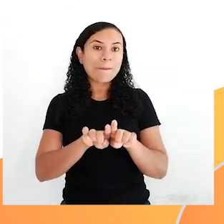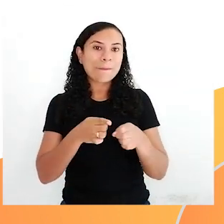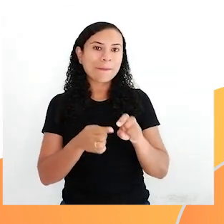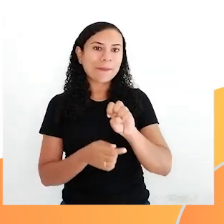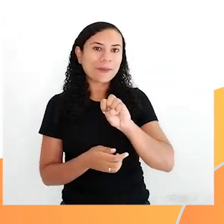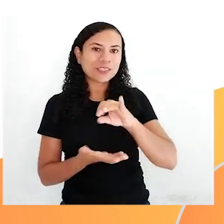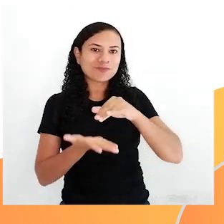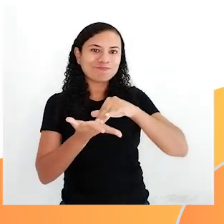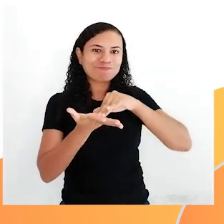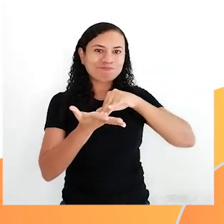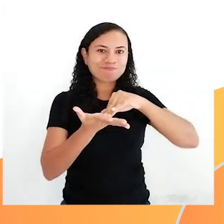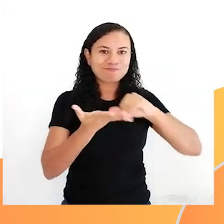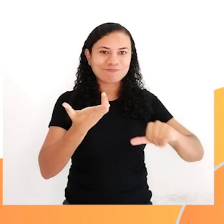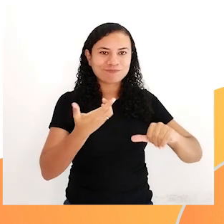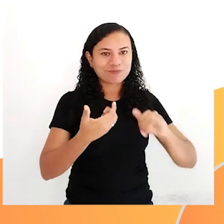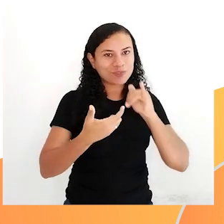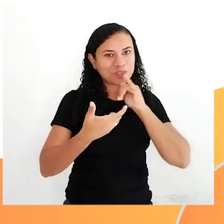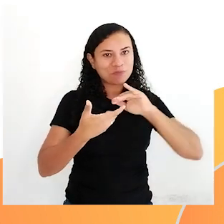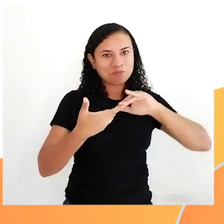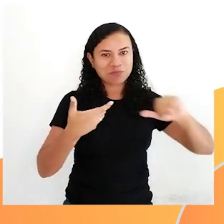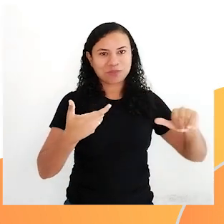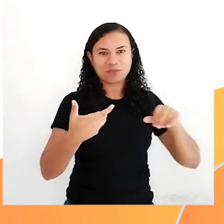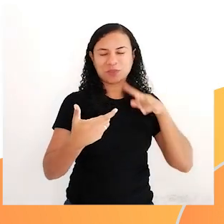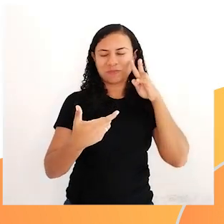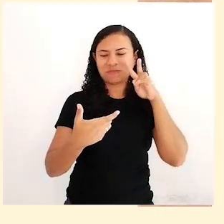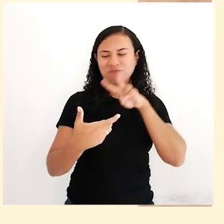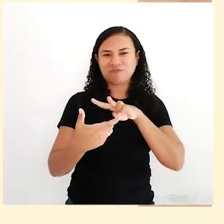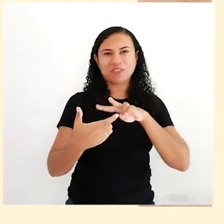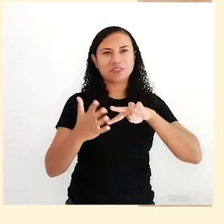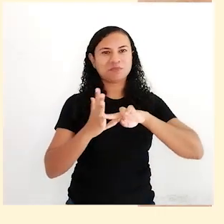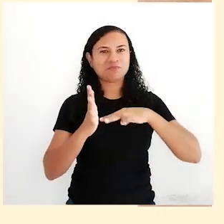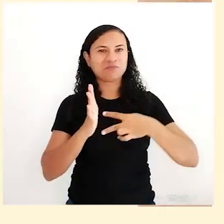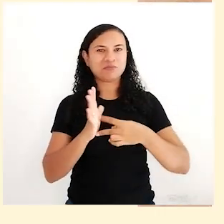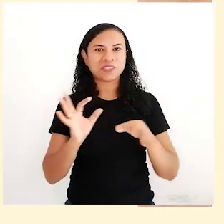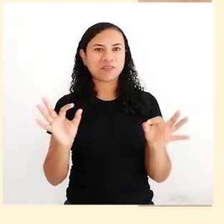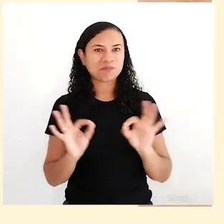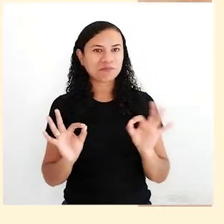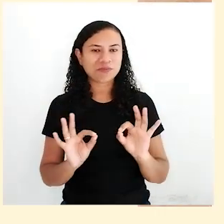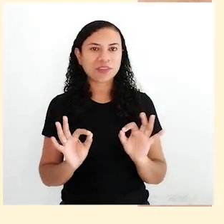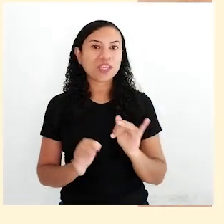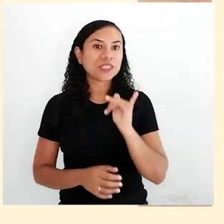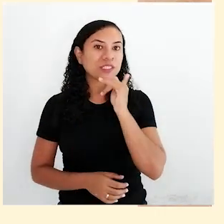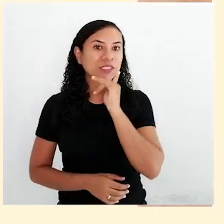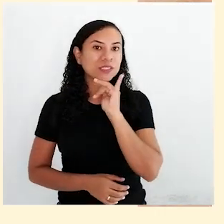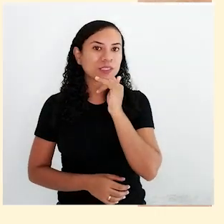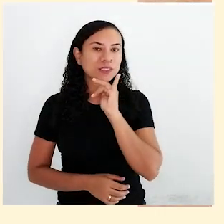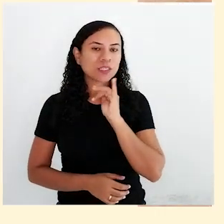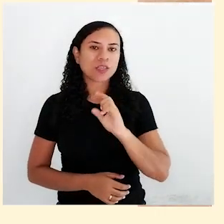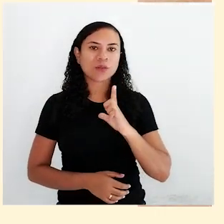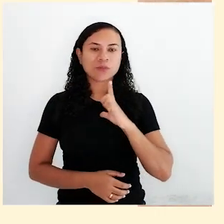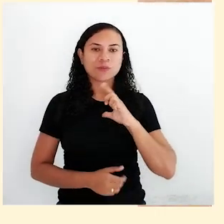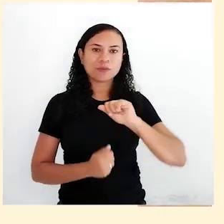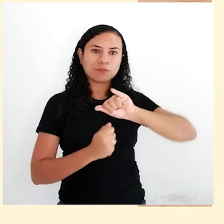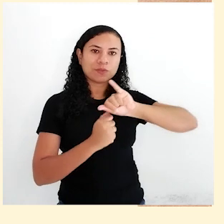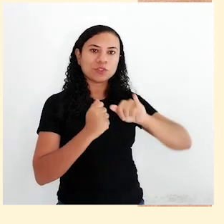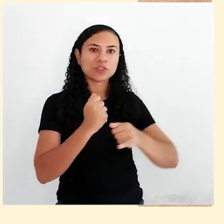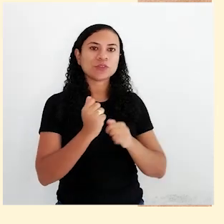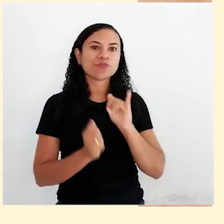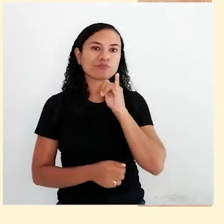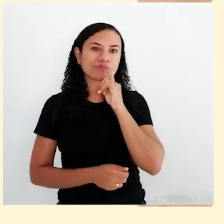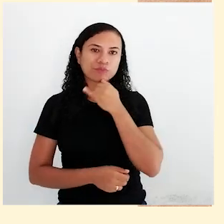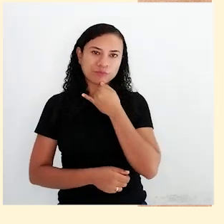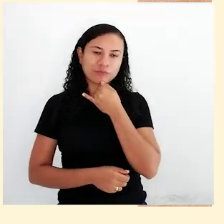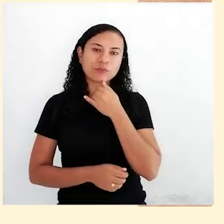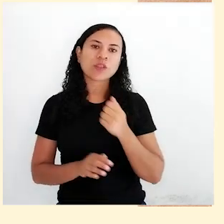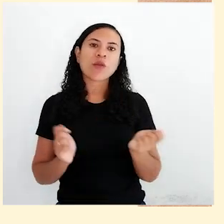dos afixos, a palavra que sobra não tem sentido. Considere, por exemplo, o adjetivo triste. Podemos formar o